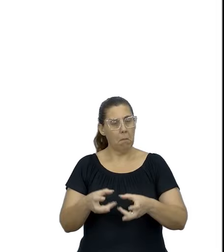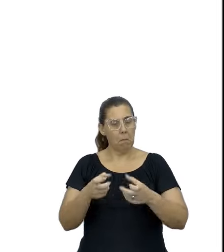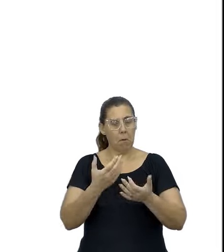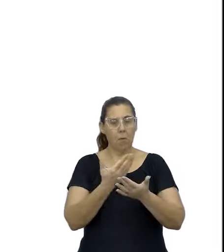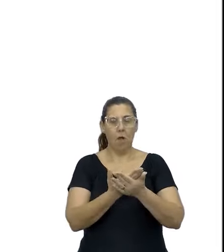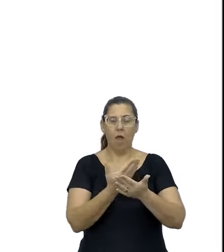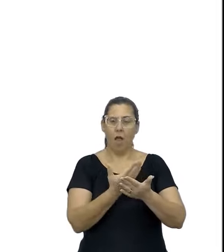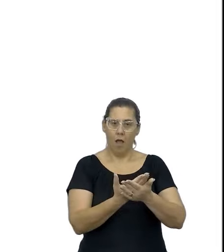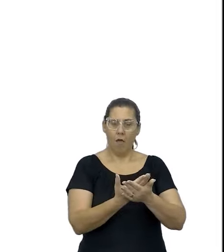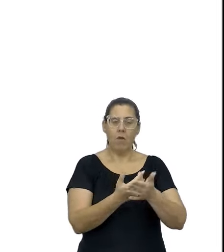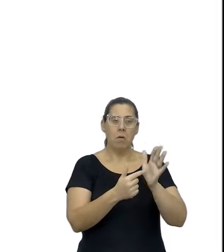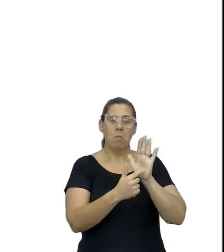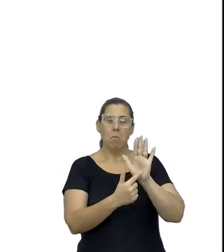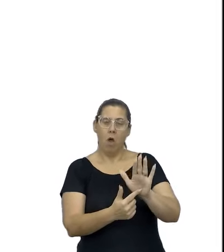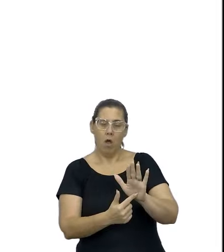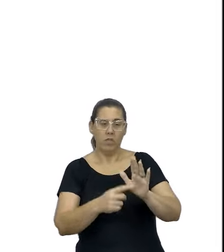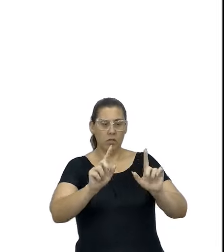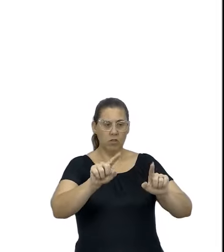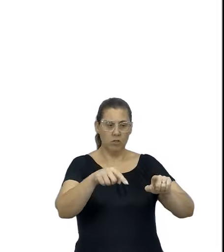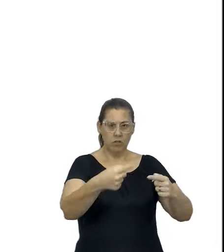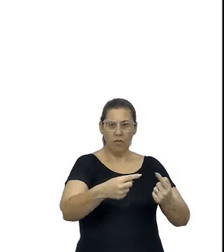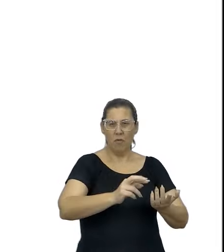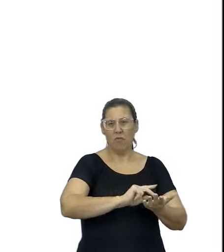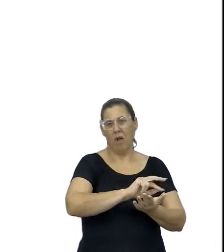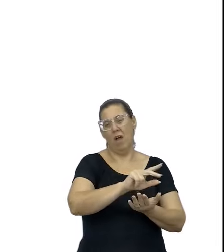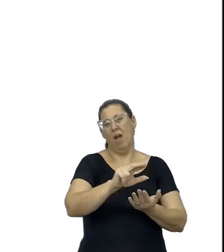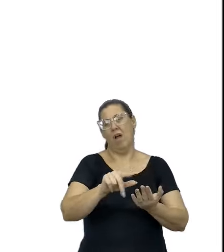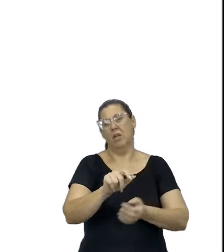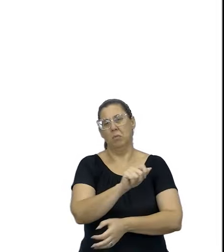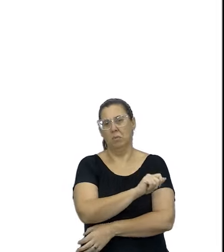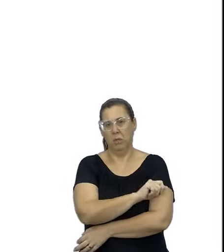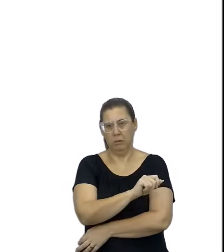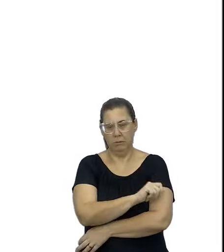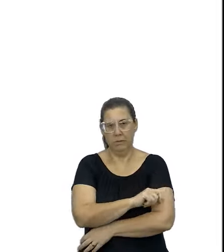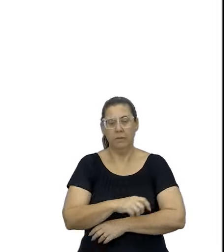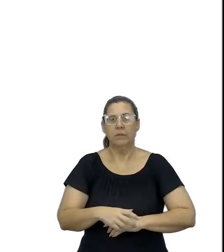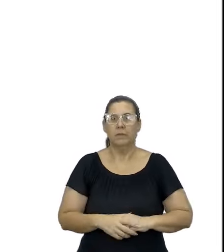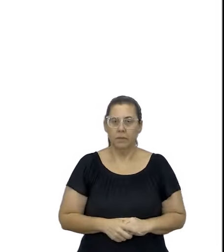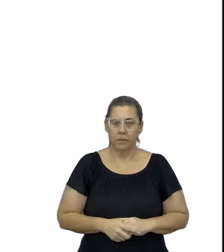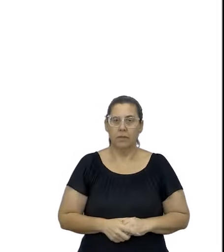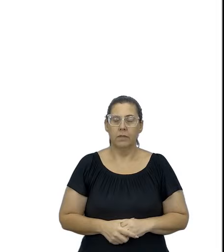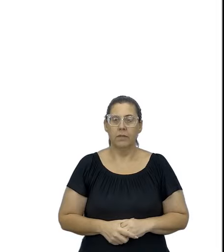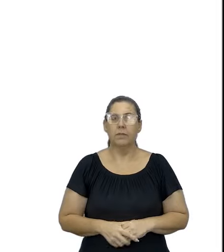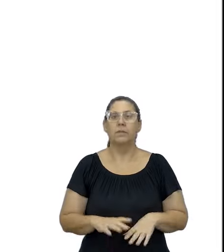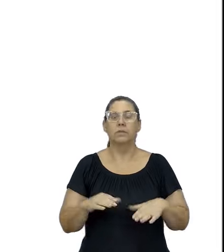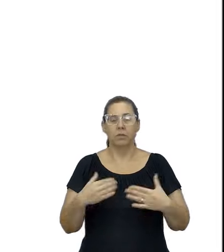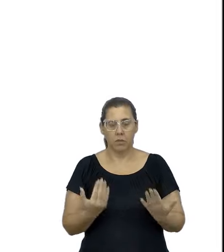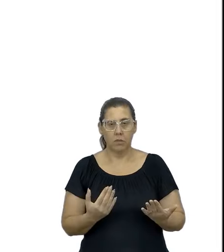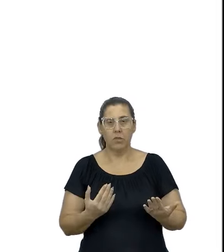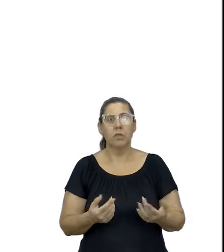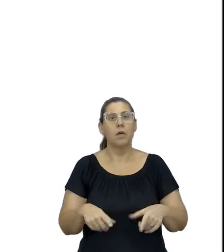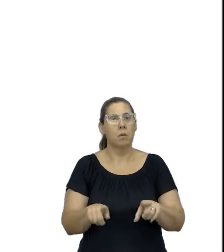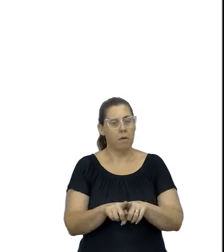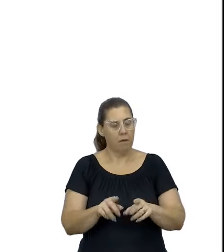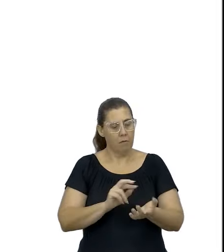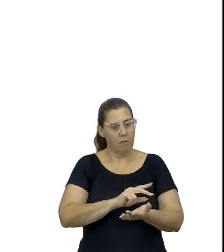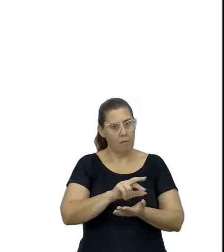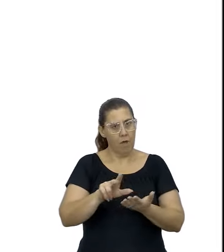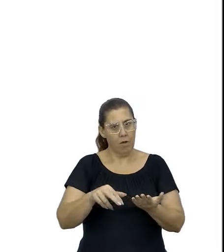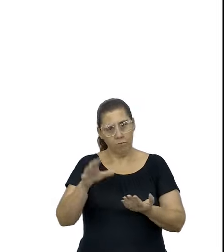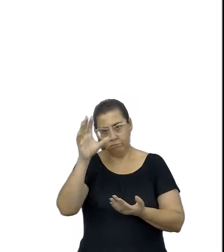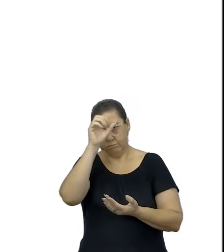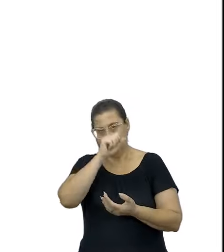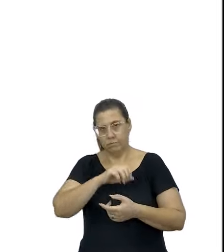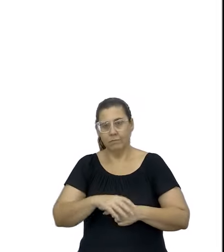aula que lança diferentes desafios aos estudantes, ao mesmo tempo em que oferta diferentes aprendizagens. E